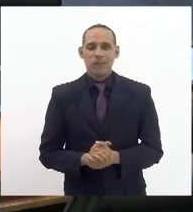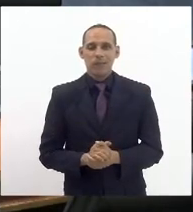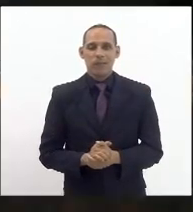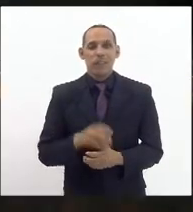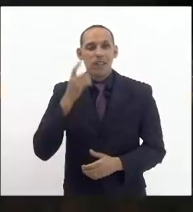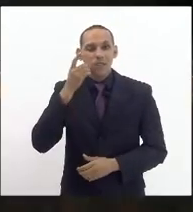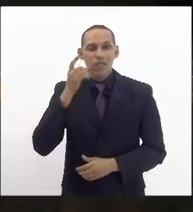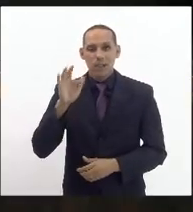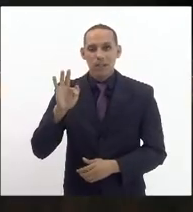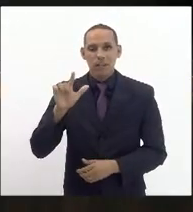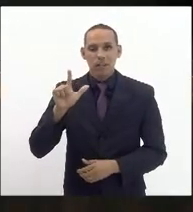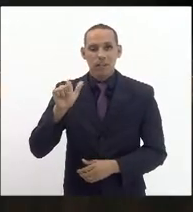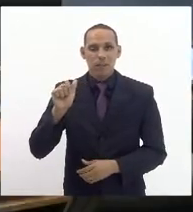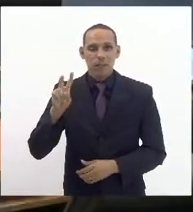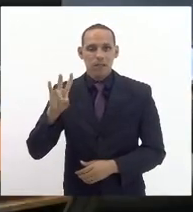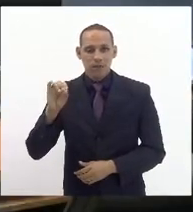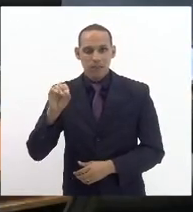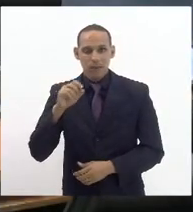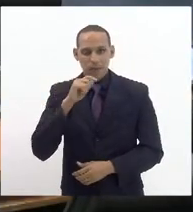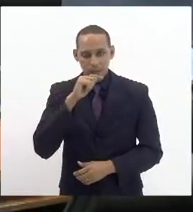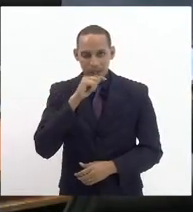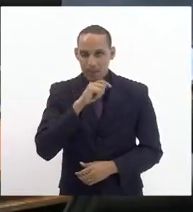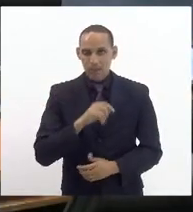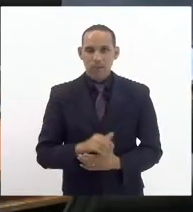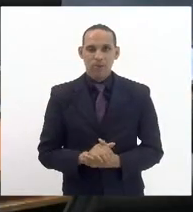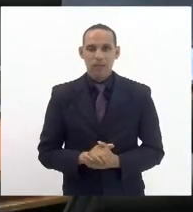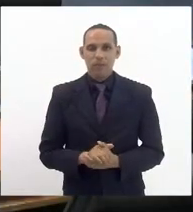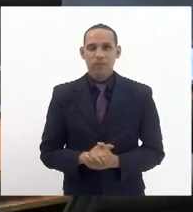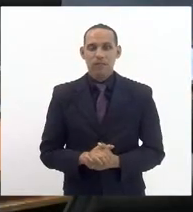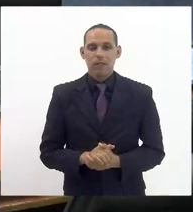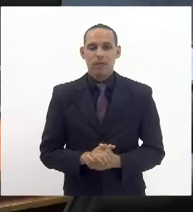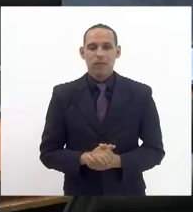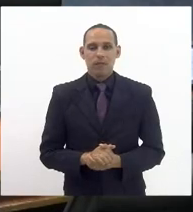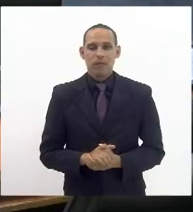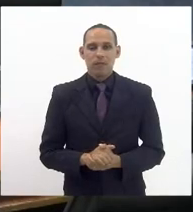Deputado Flávio Serafini. Presidente, sou autor.